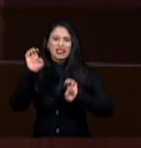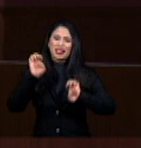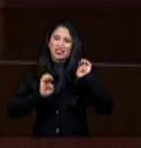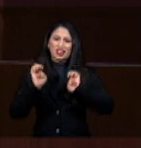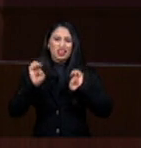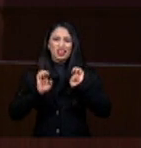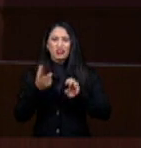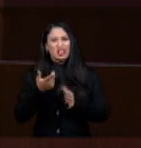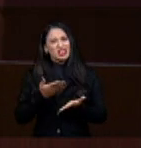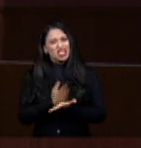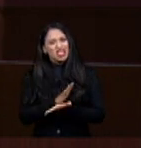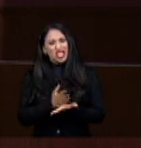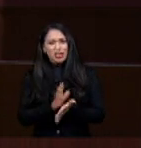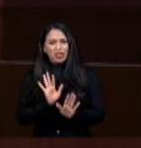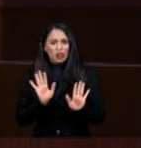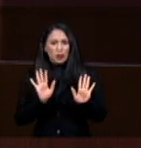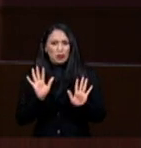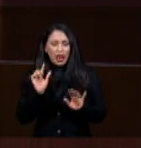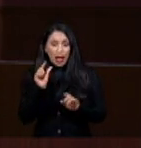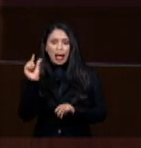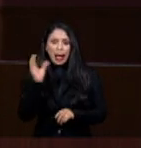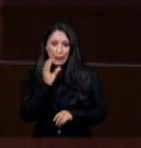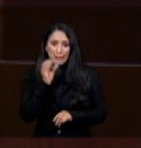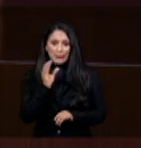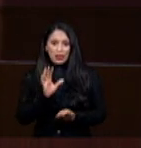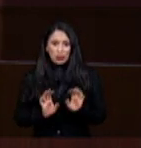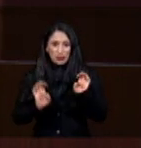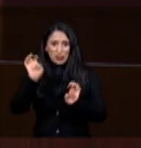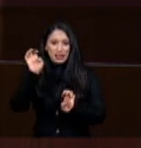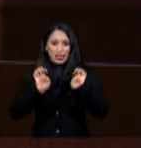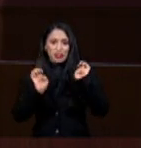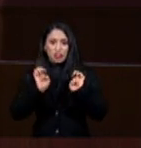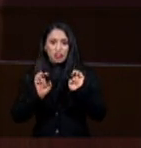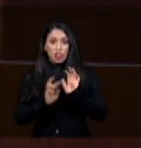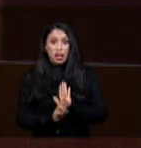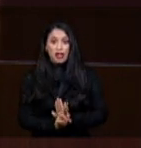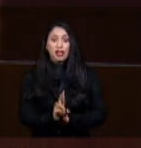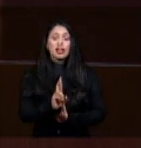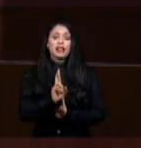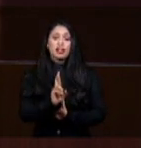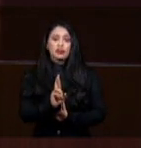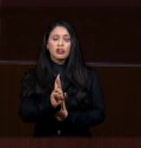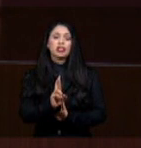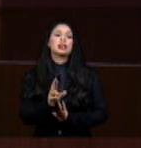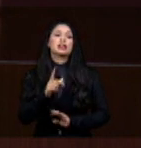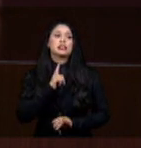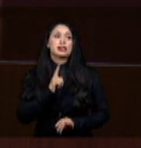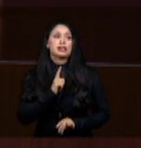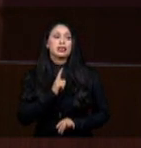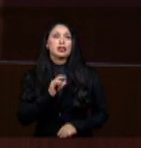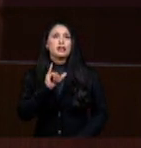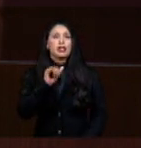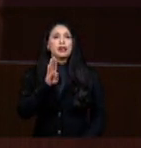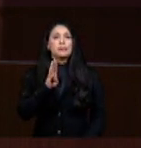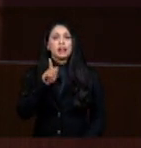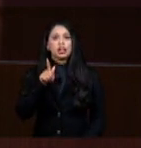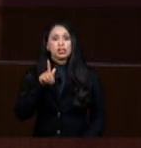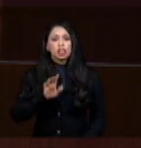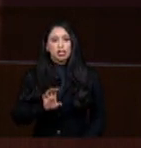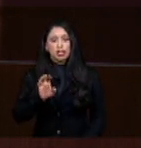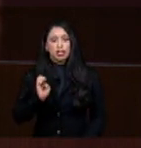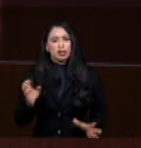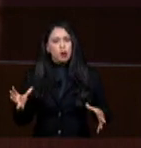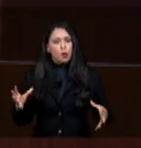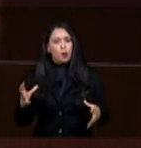sem querer ser chata mas só algumas estatísticas algumas referências recentemente o IBGE divulgou